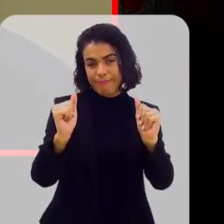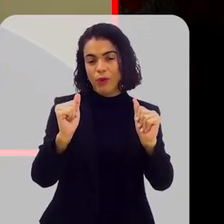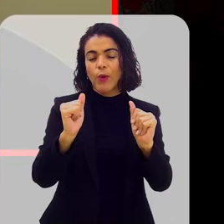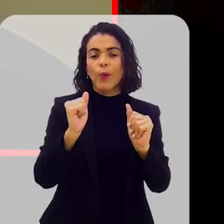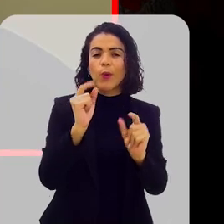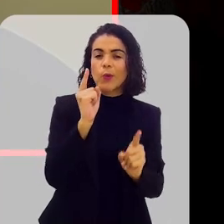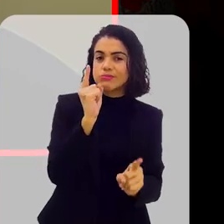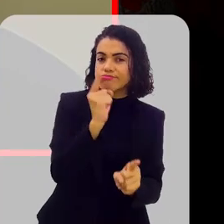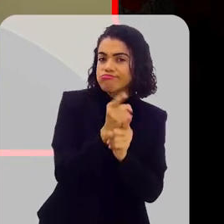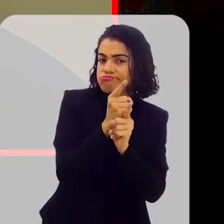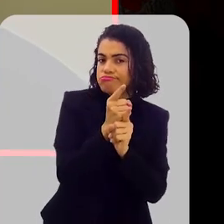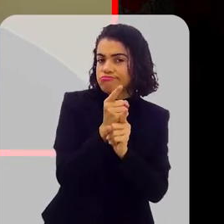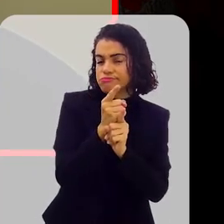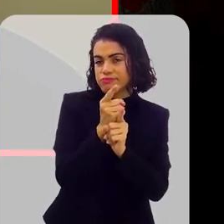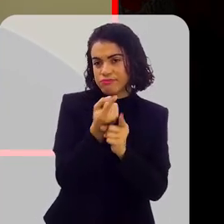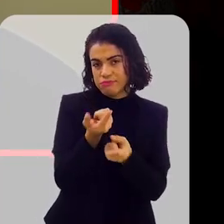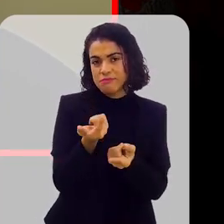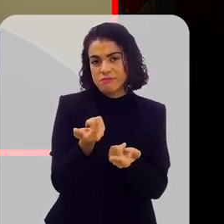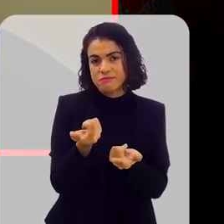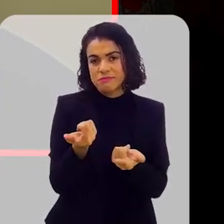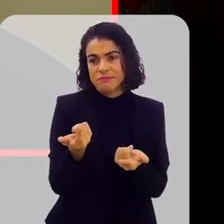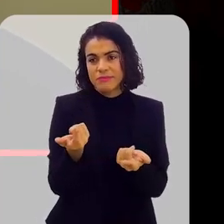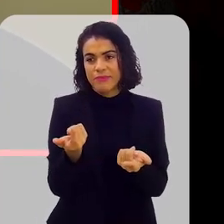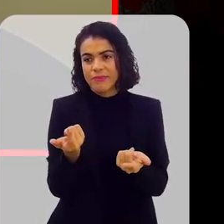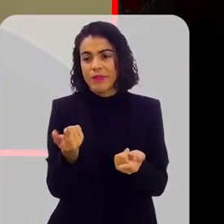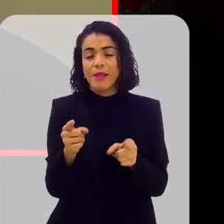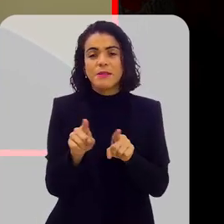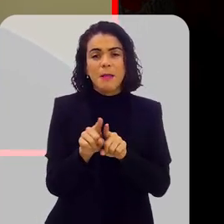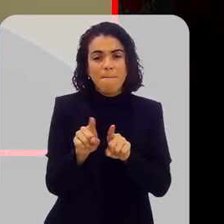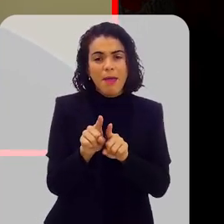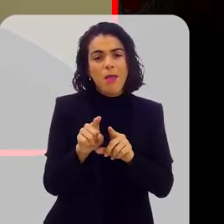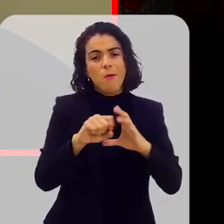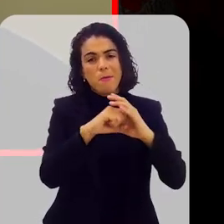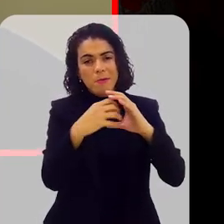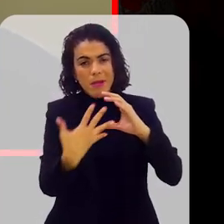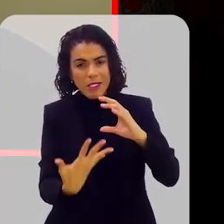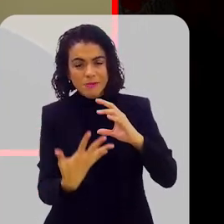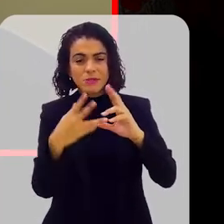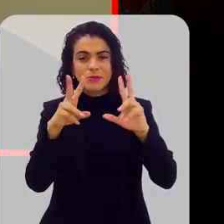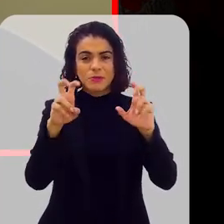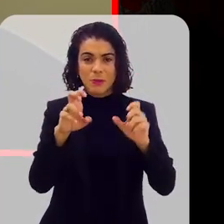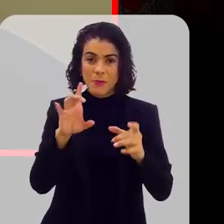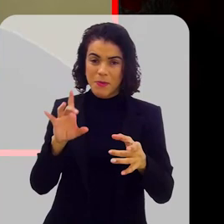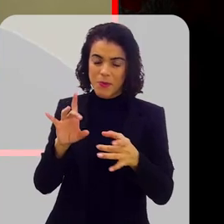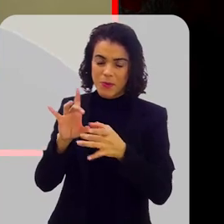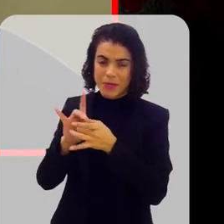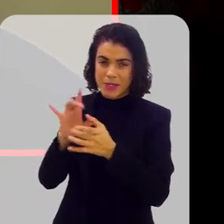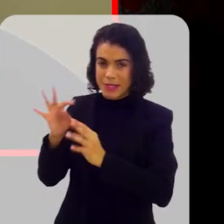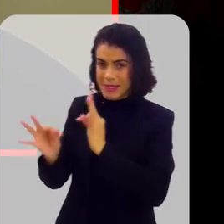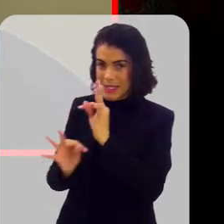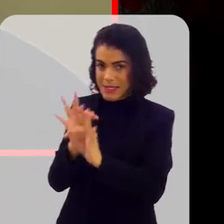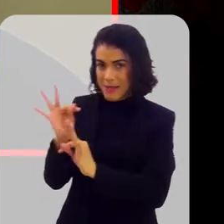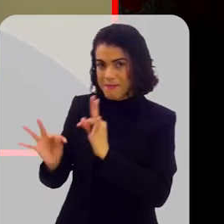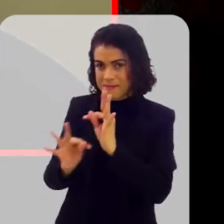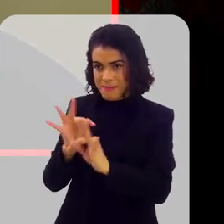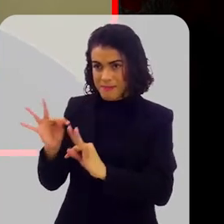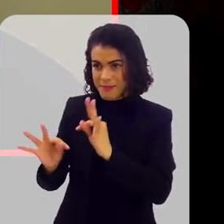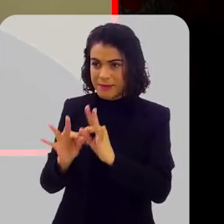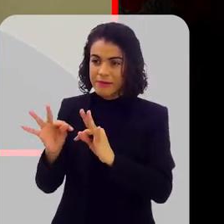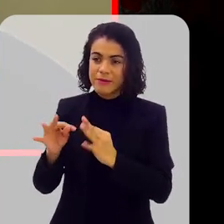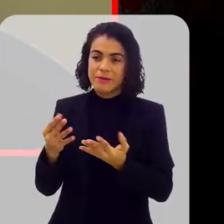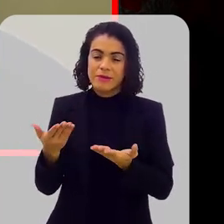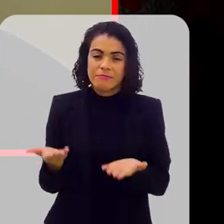pouquinho o diagnóstico, né, e aspectos relacionados ao tratamento também. Eu acho que